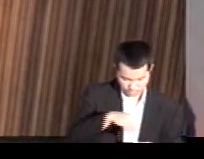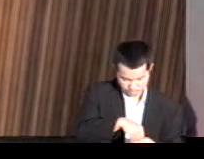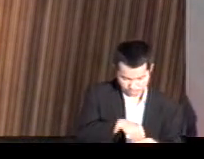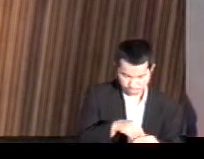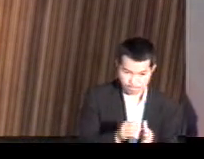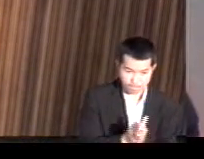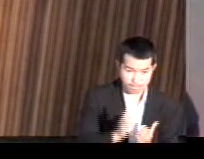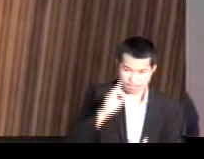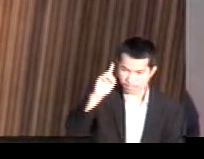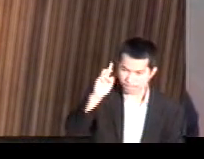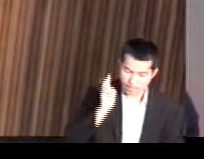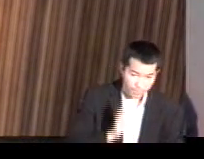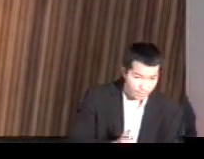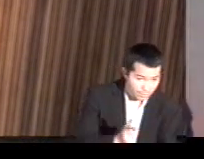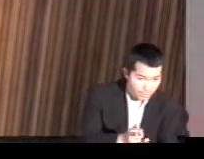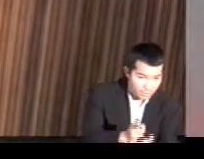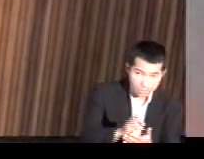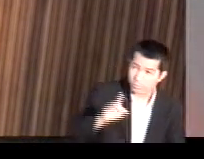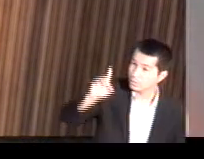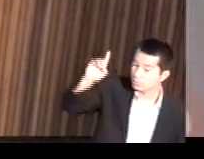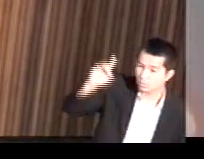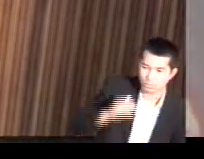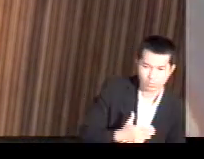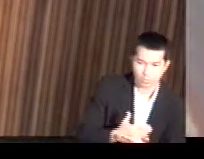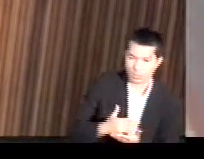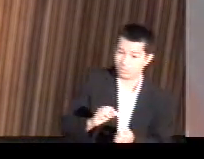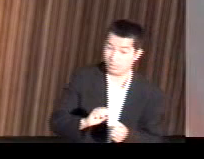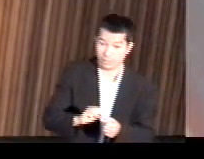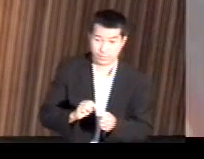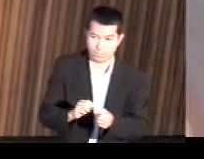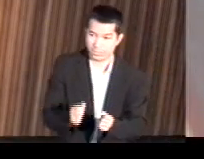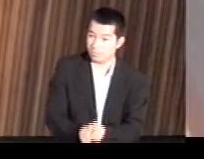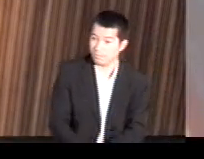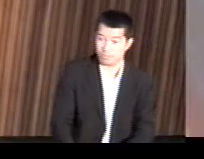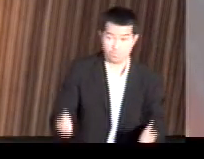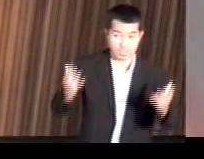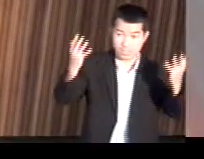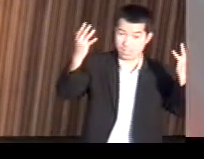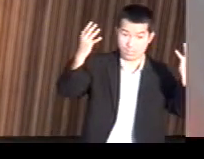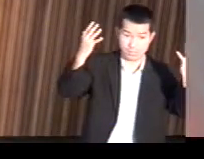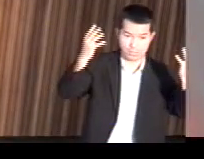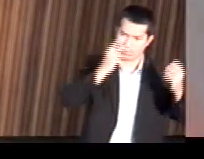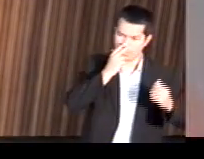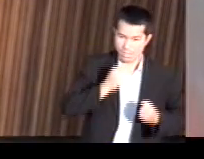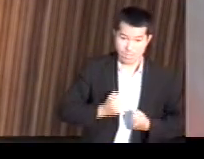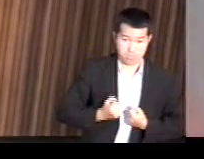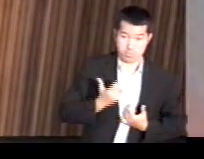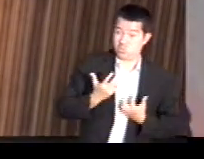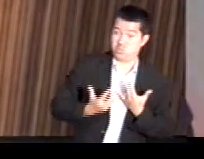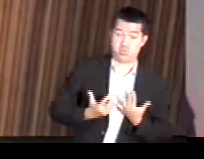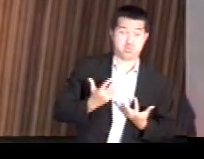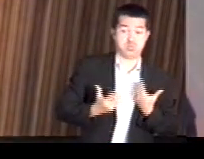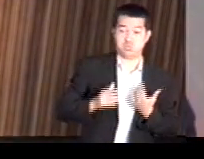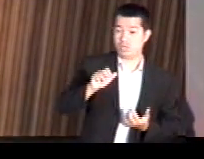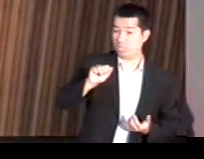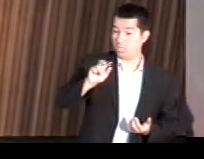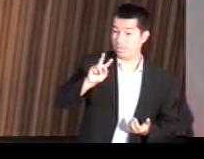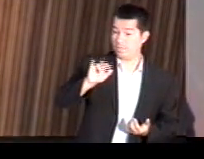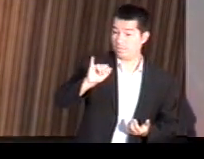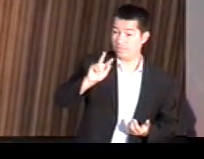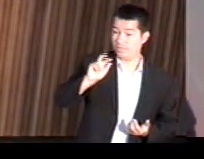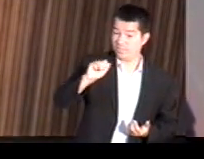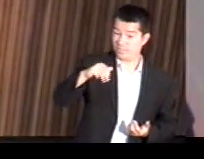Deus começa a fazer algo assim, Ele começa pela sua casa. Sabe onde Deus vai